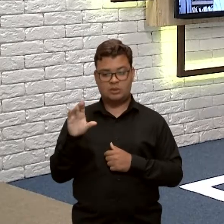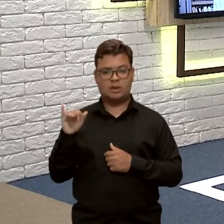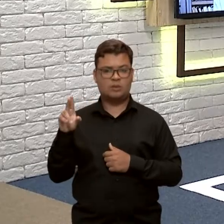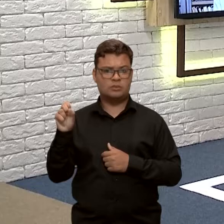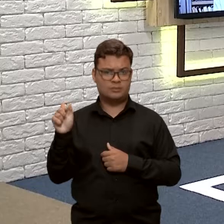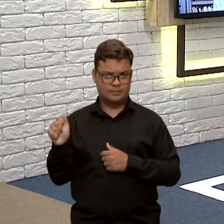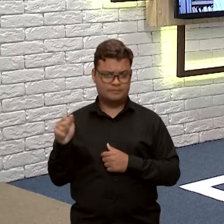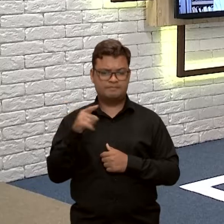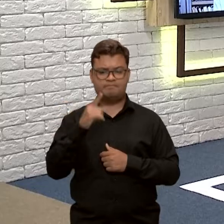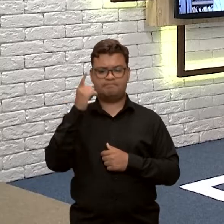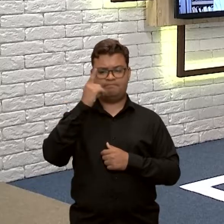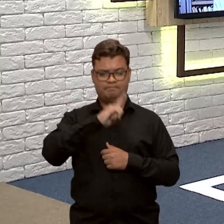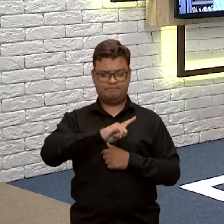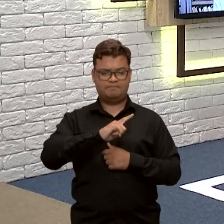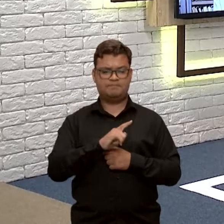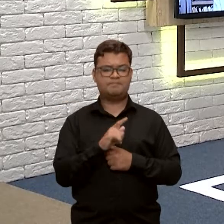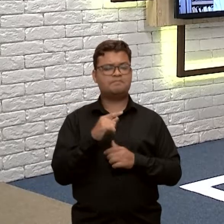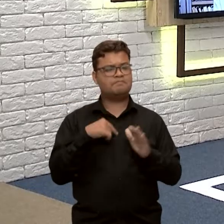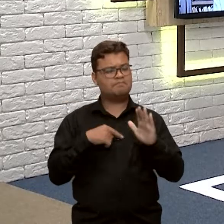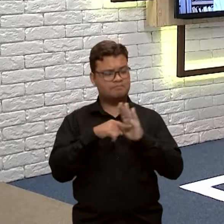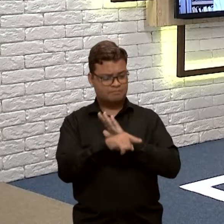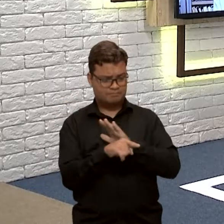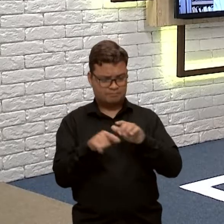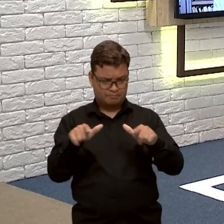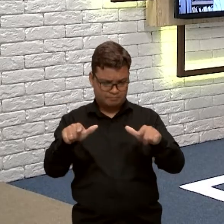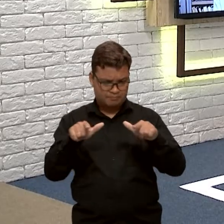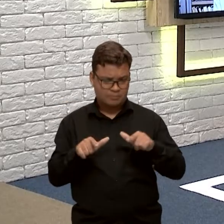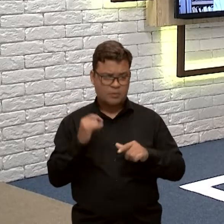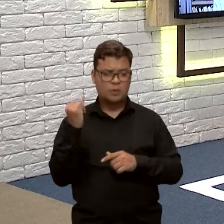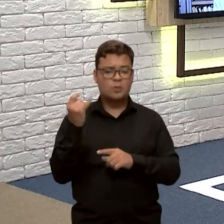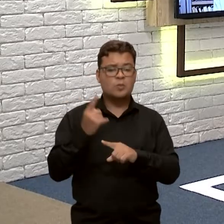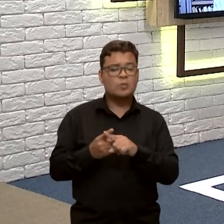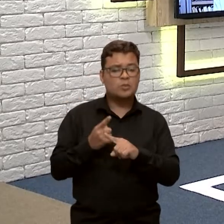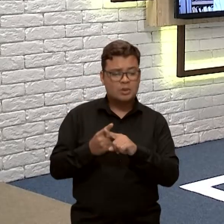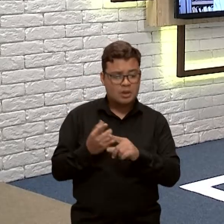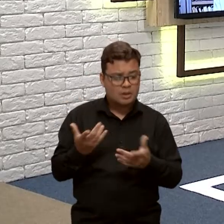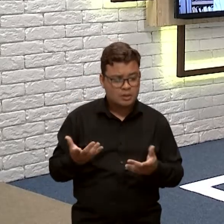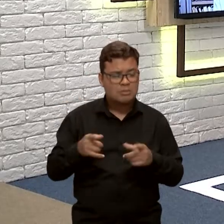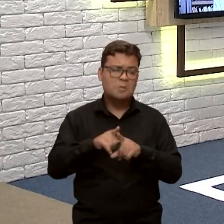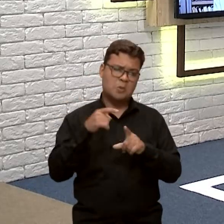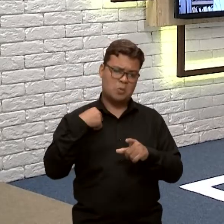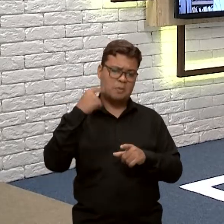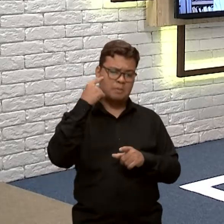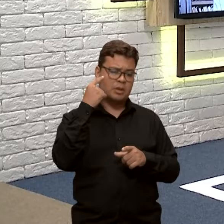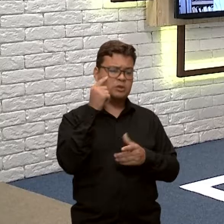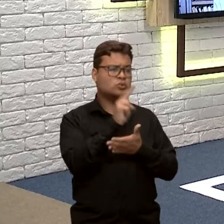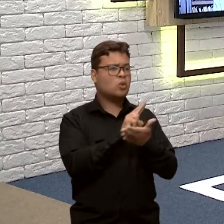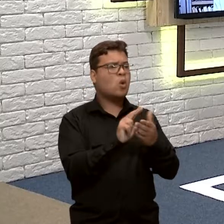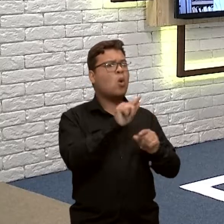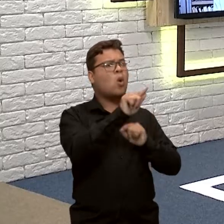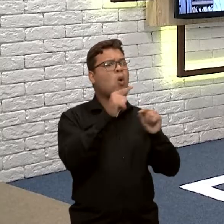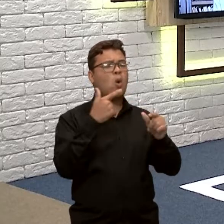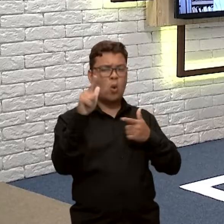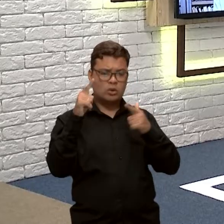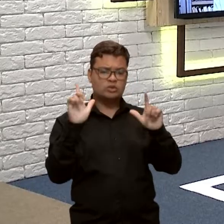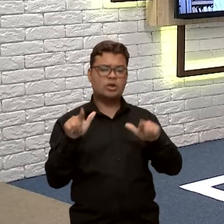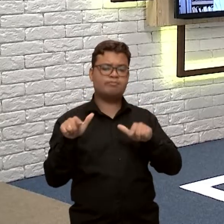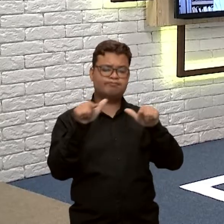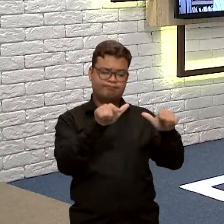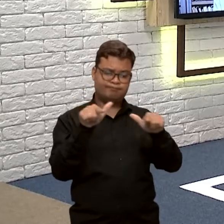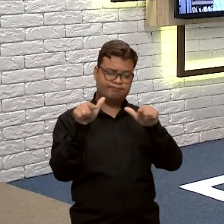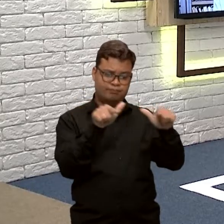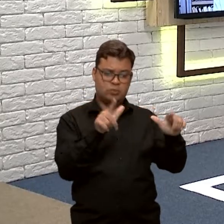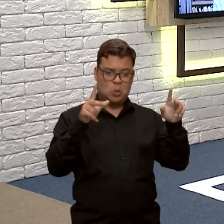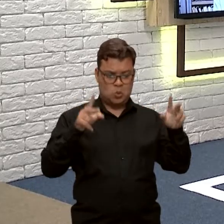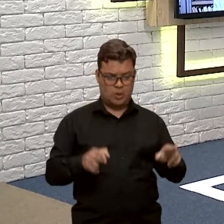e qual que é a importância de recebê-lo. Acredito que o senhor tenha recebido também de outras instituições, né? Mas explica para o nosso espectador o